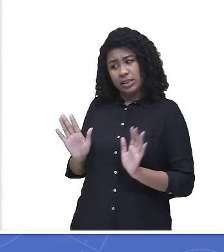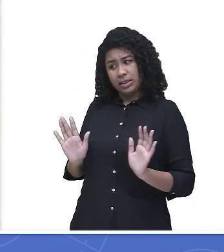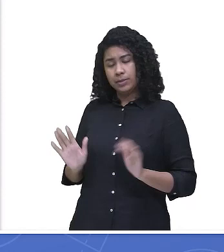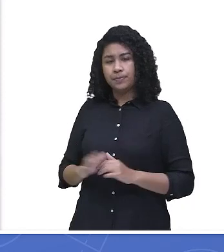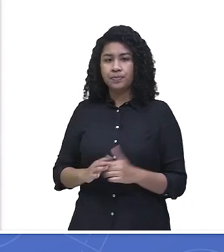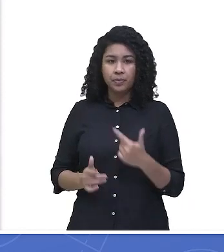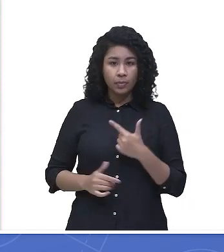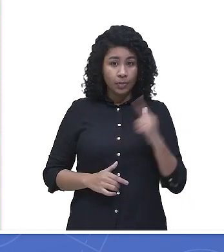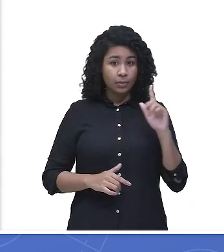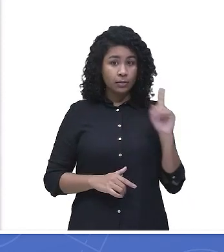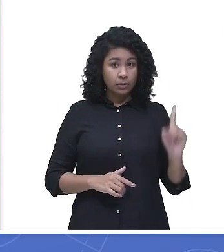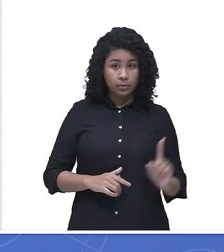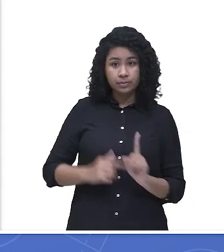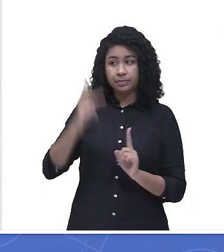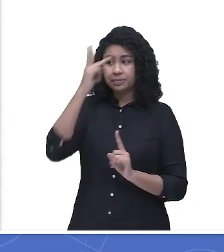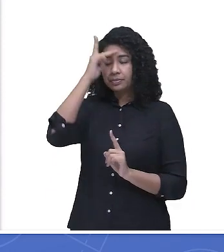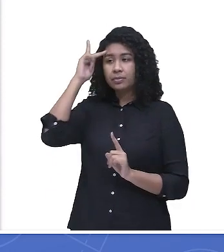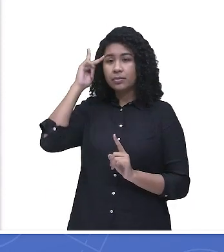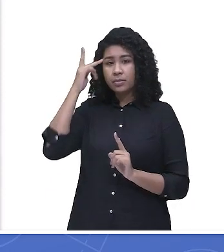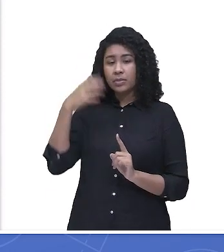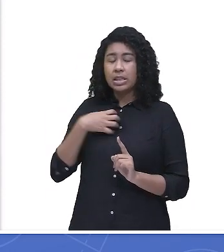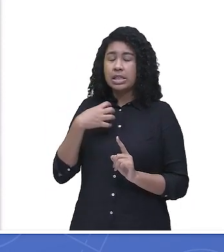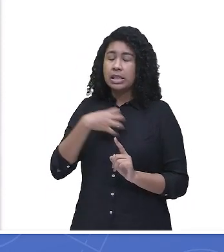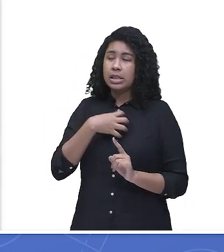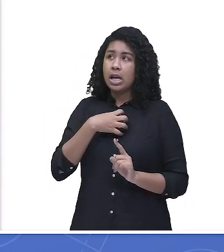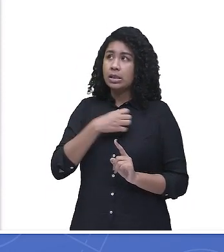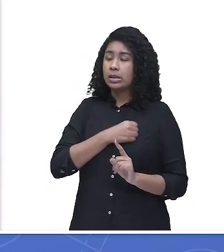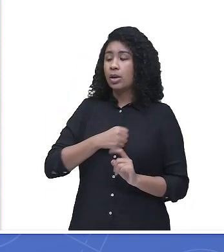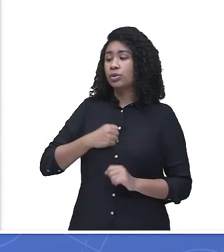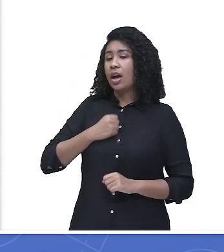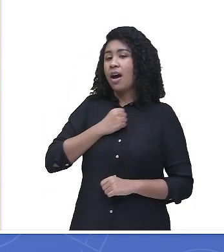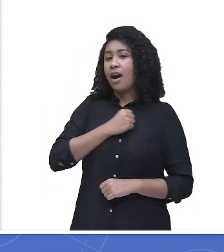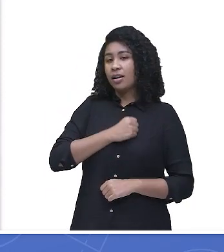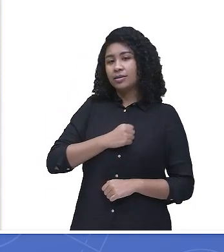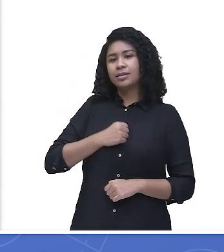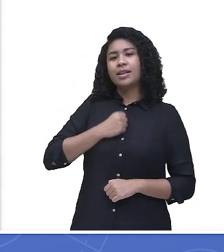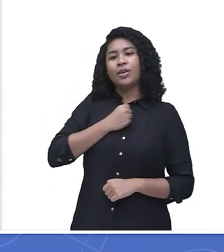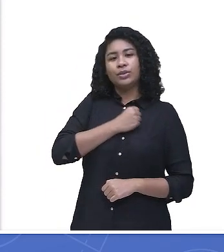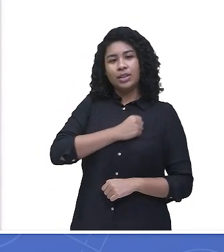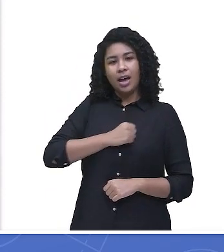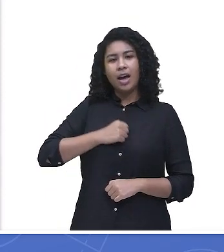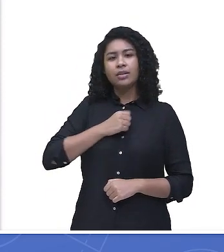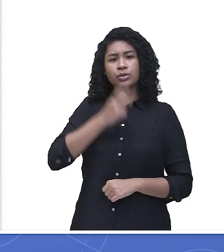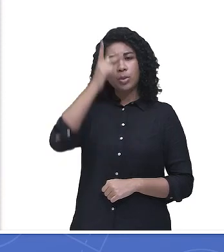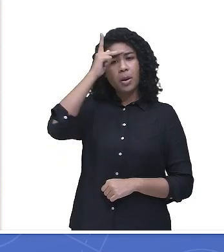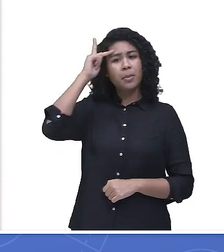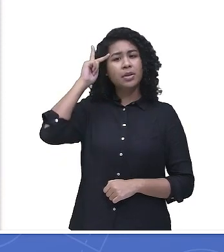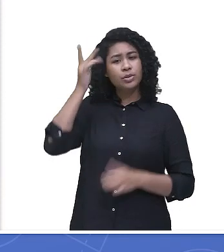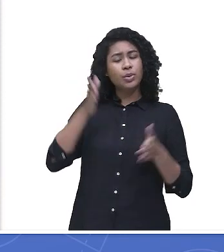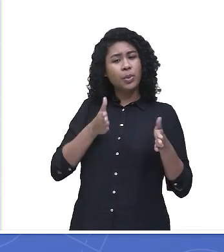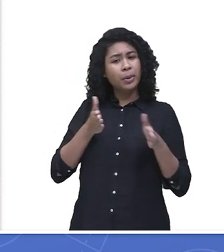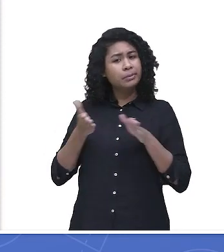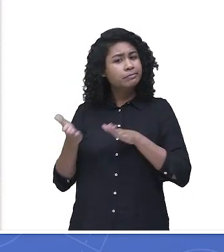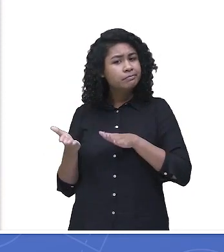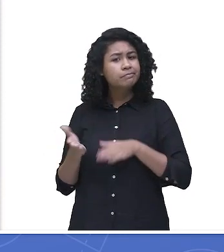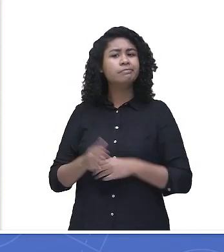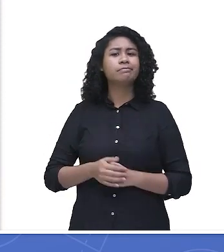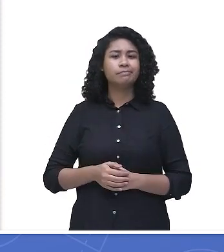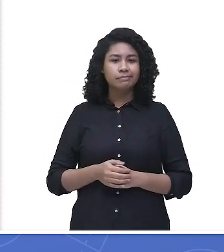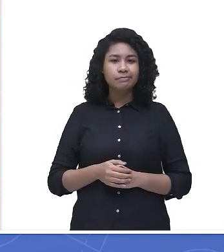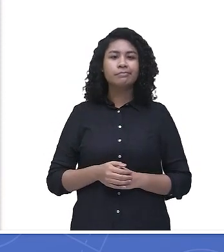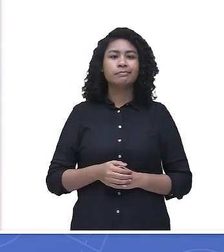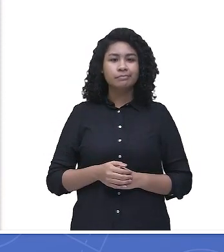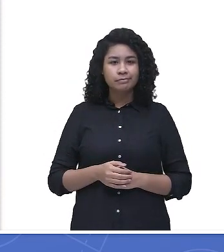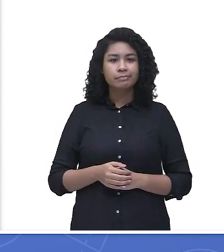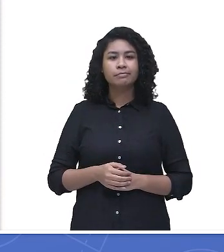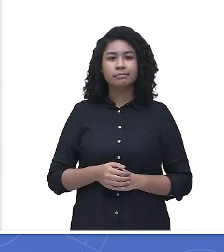tem até uma pessoa que está com saudade, uma saudade ali eterna de um ente querido que partiu, da sua esposa, né? O senhor não a